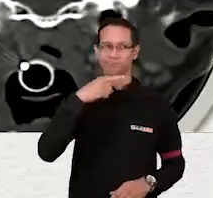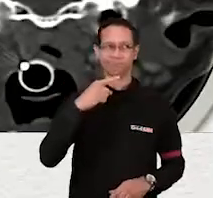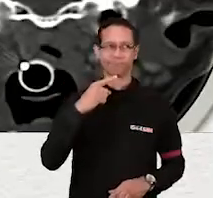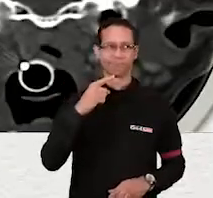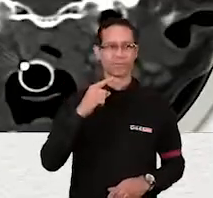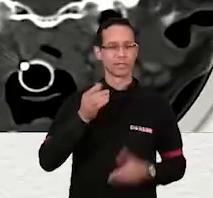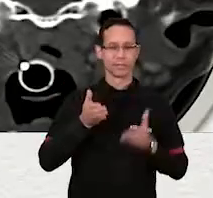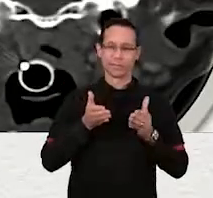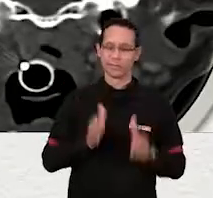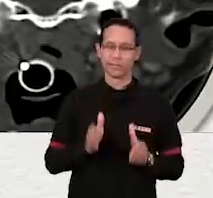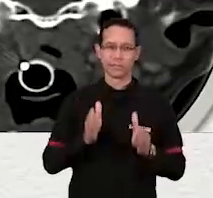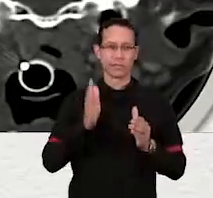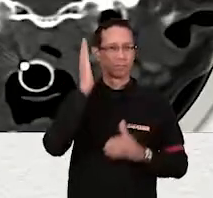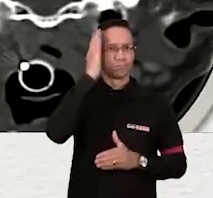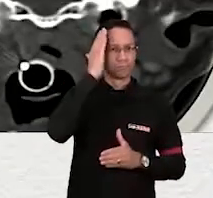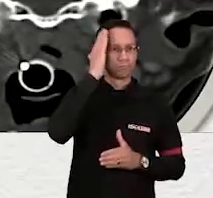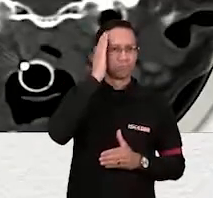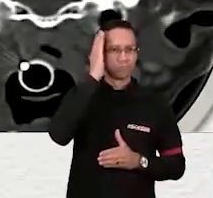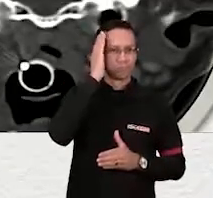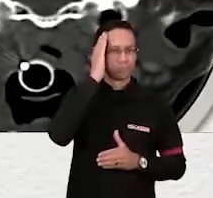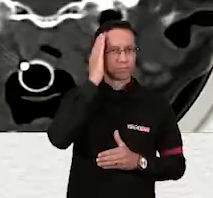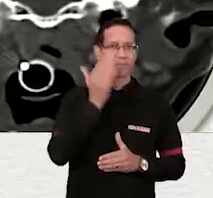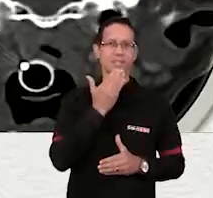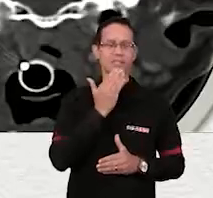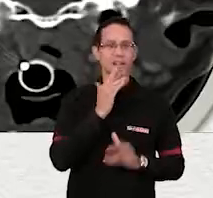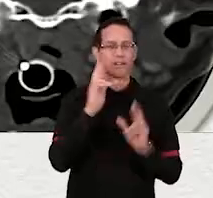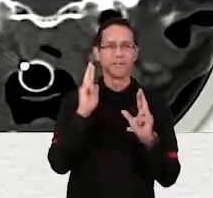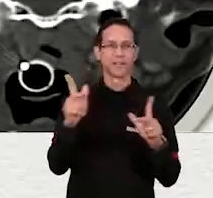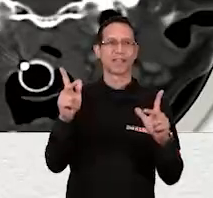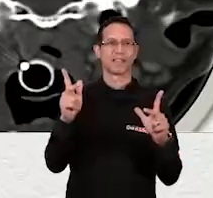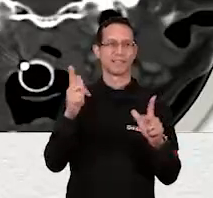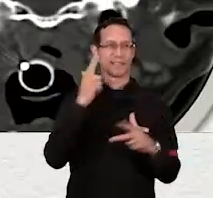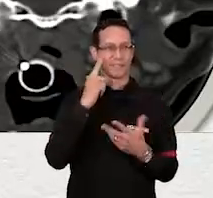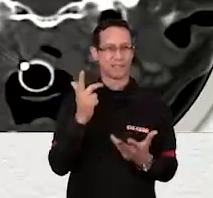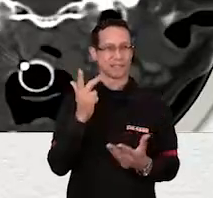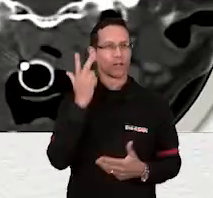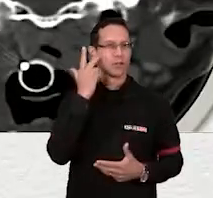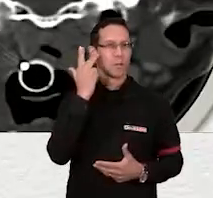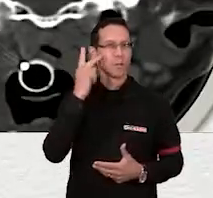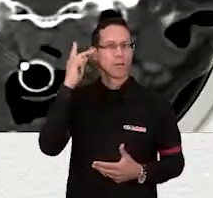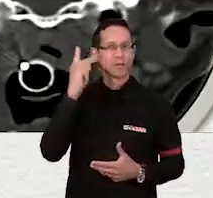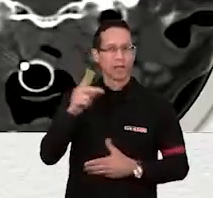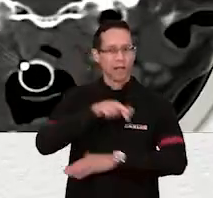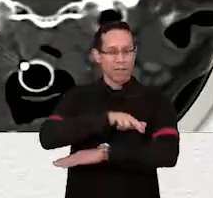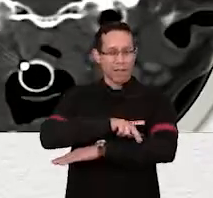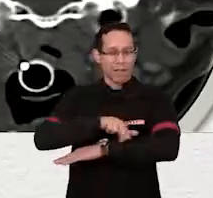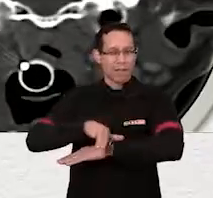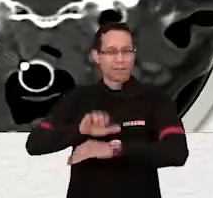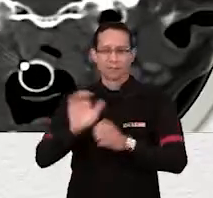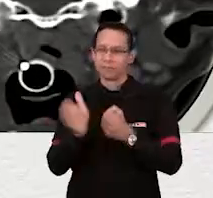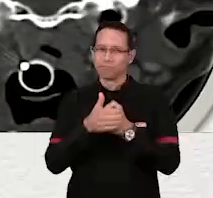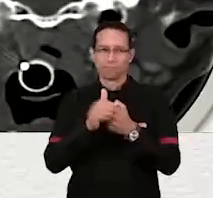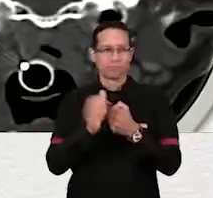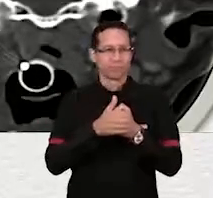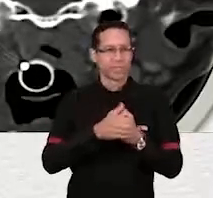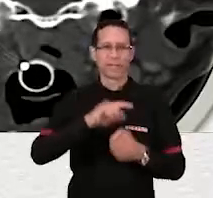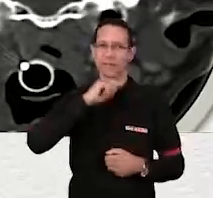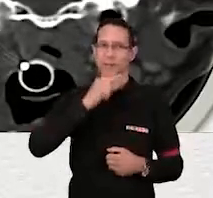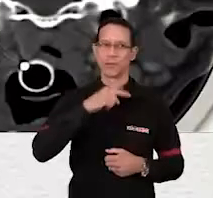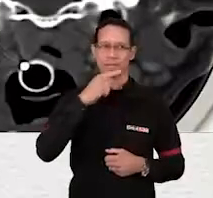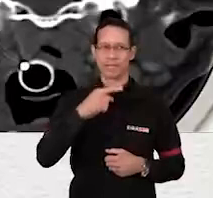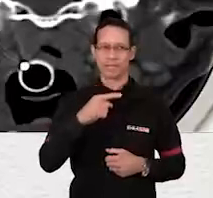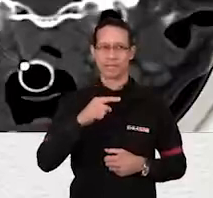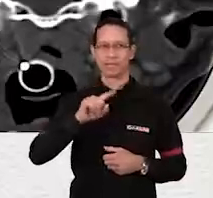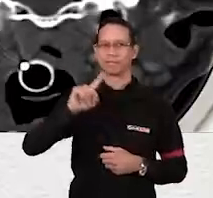lá atrás do estreitamento que é normal para essas raças. Então, a gente vai fazer a otoendoscopia, a gente